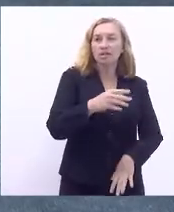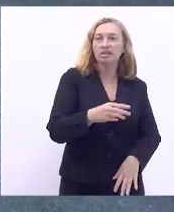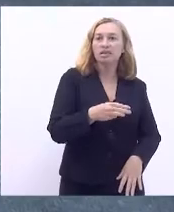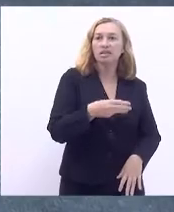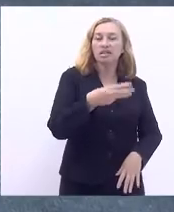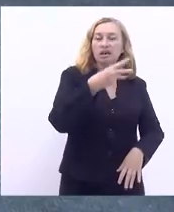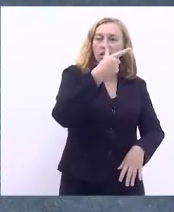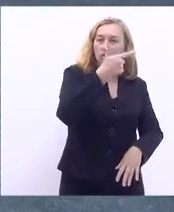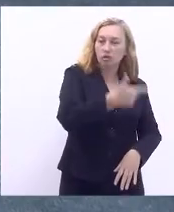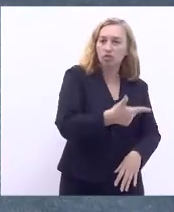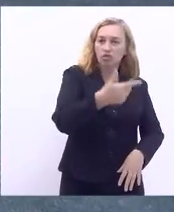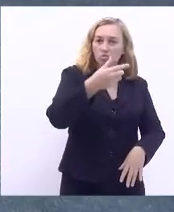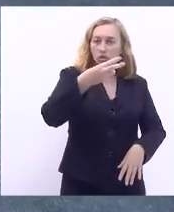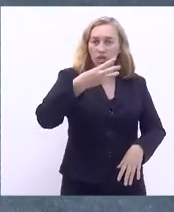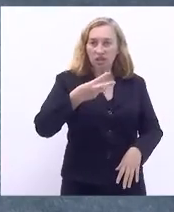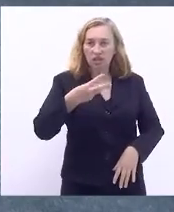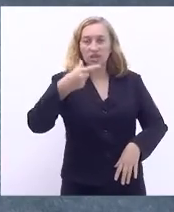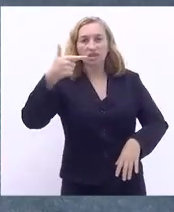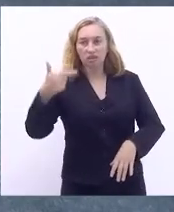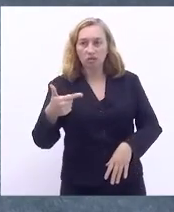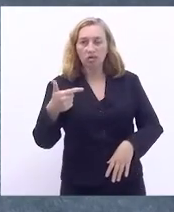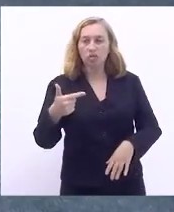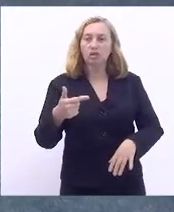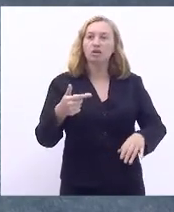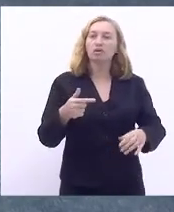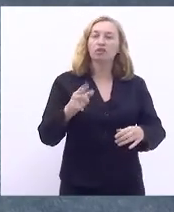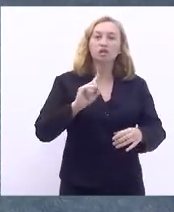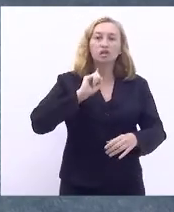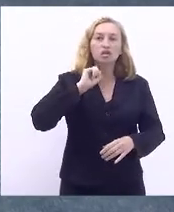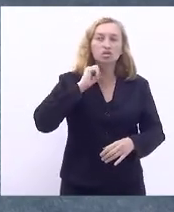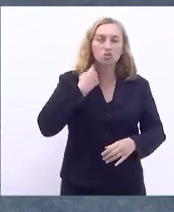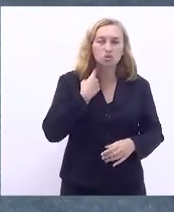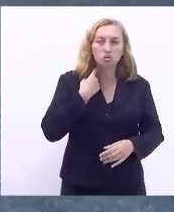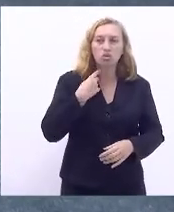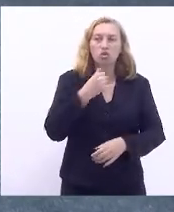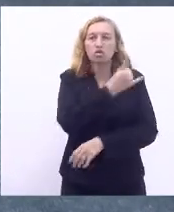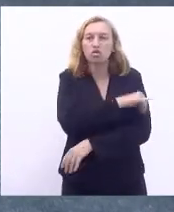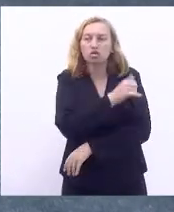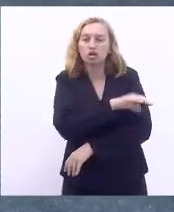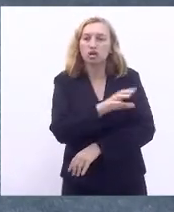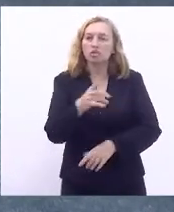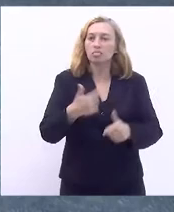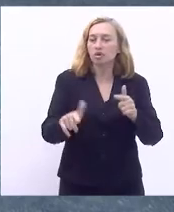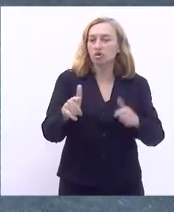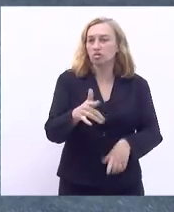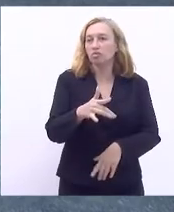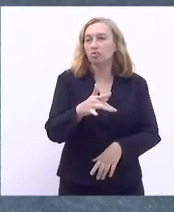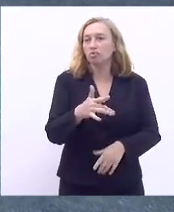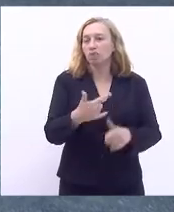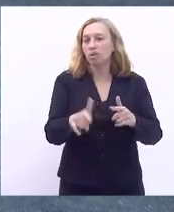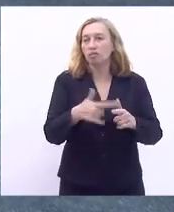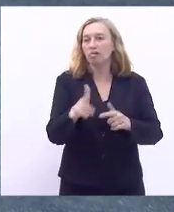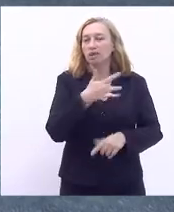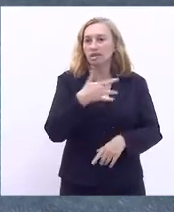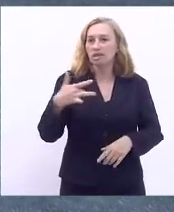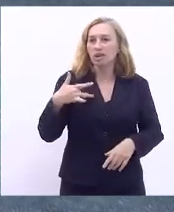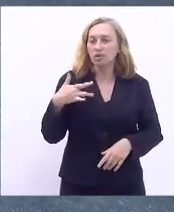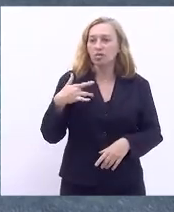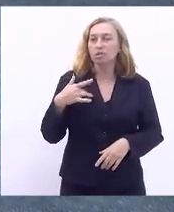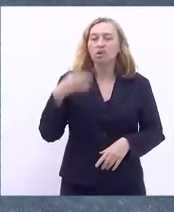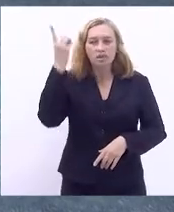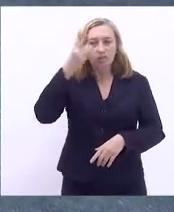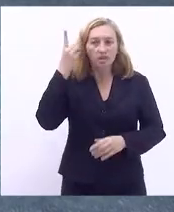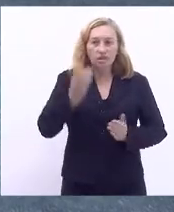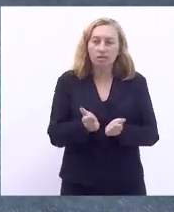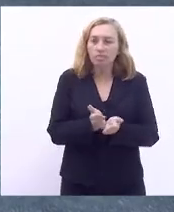2032 para uma empresa que polui o Rio de Janeiro como um todo e prejudica a saúde da população. O deputado Bebeto está aqui a testemunha.